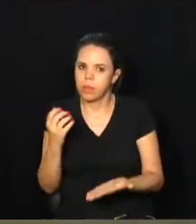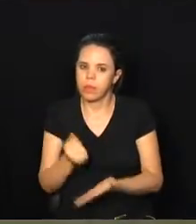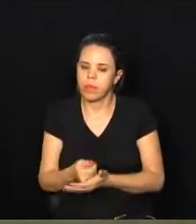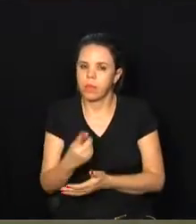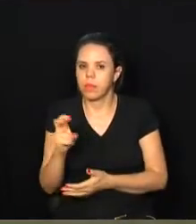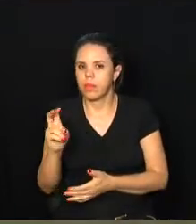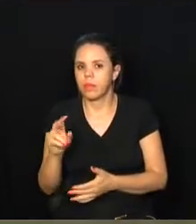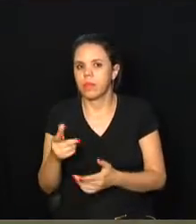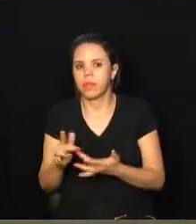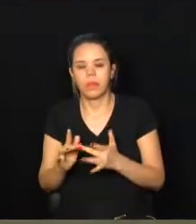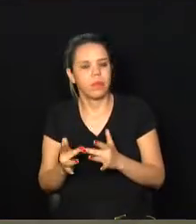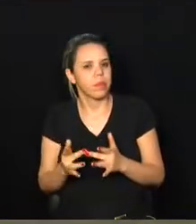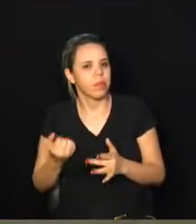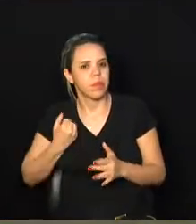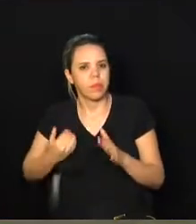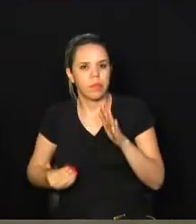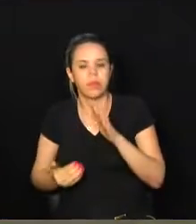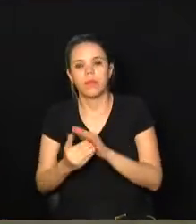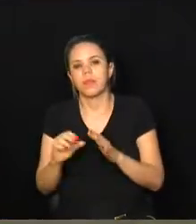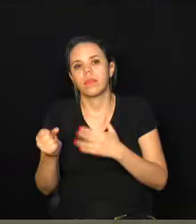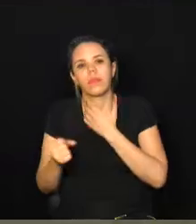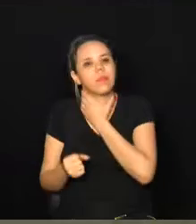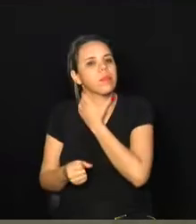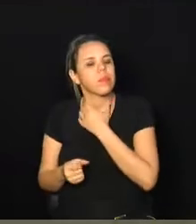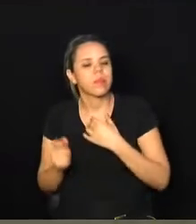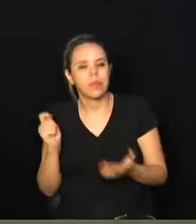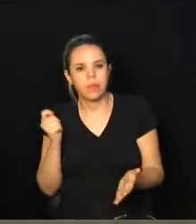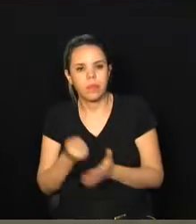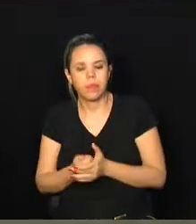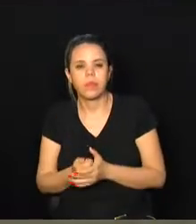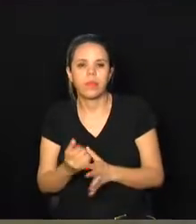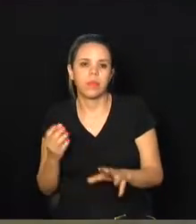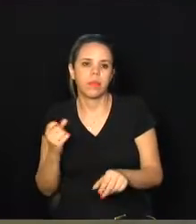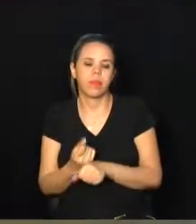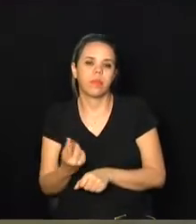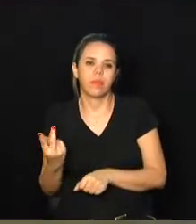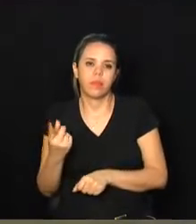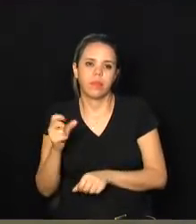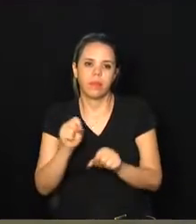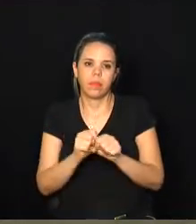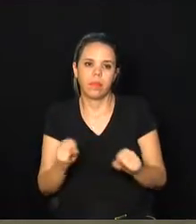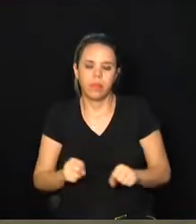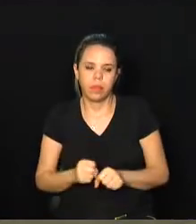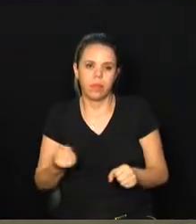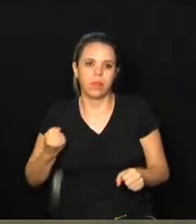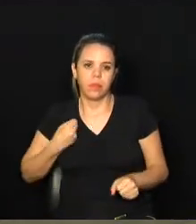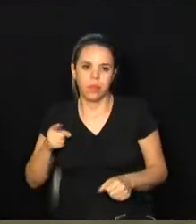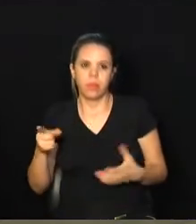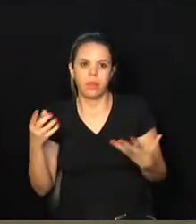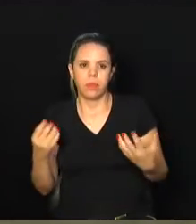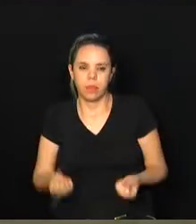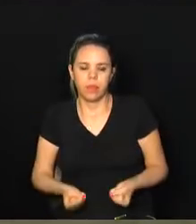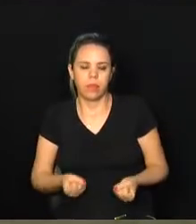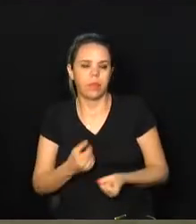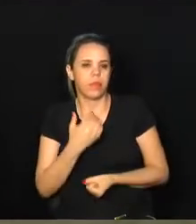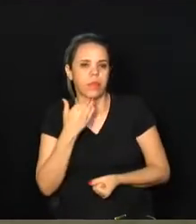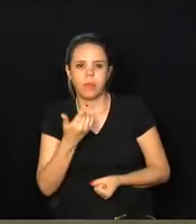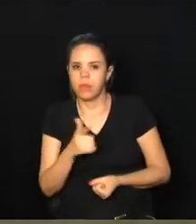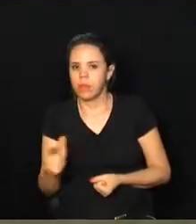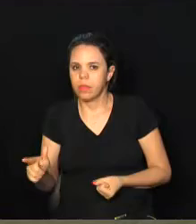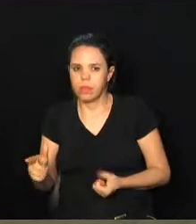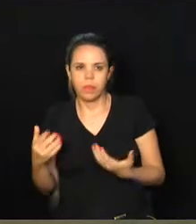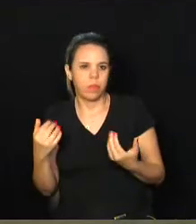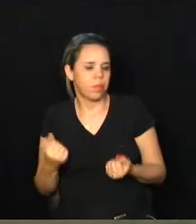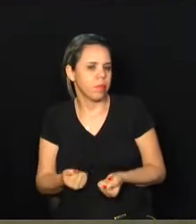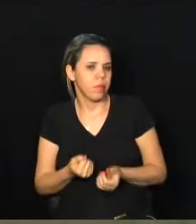15 parcelas. Não, o número máximo é 8. Então, você tem que pôr naquele sistema o número que ele aceita, senão ele não